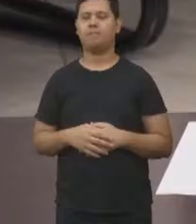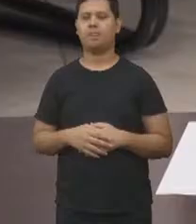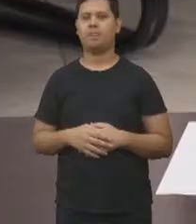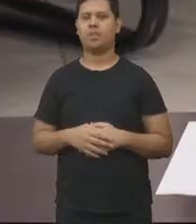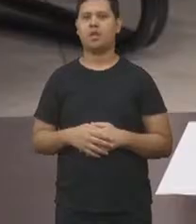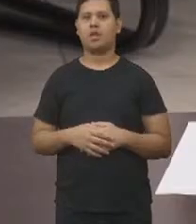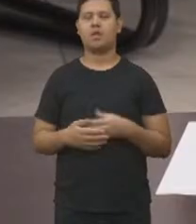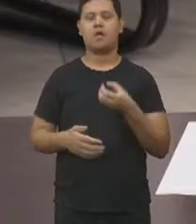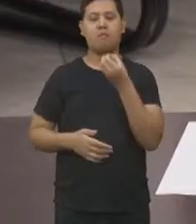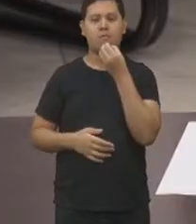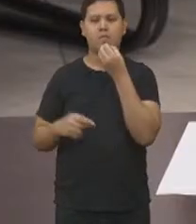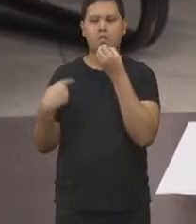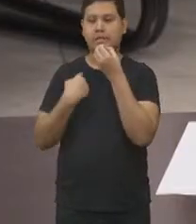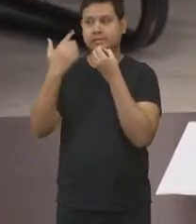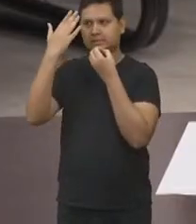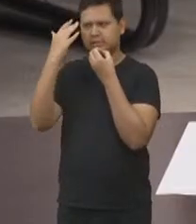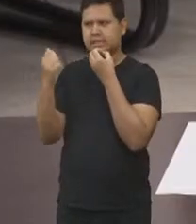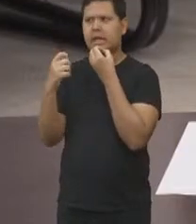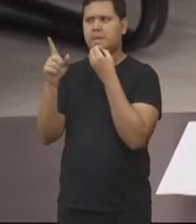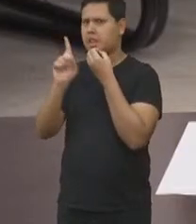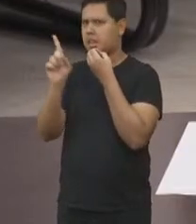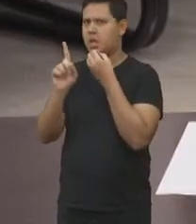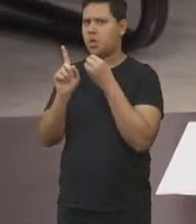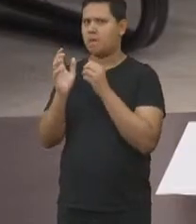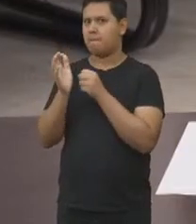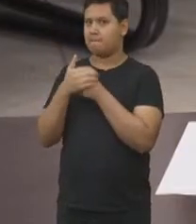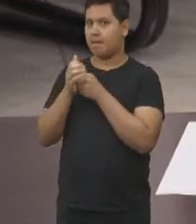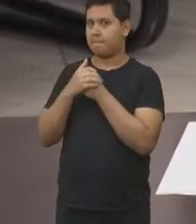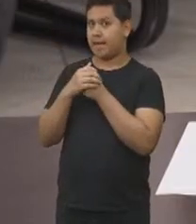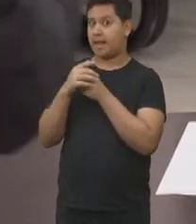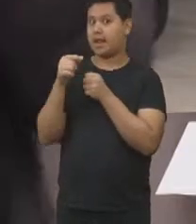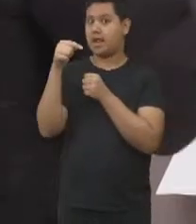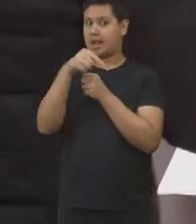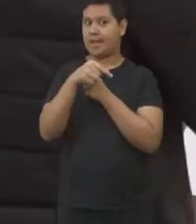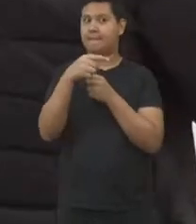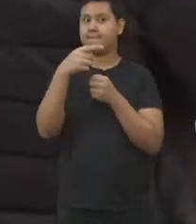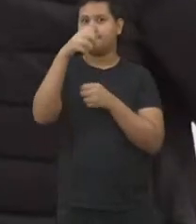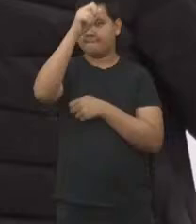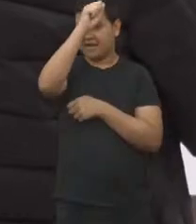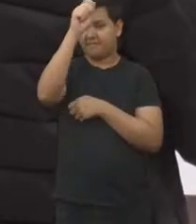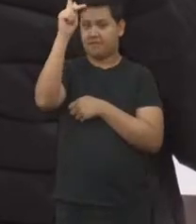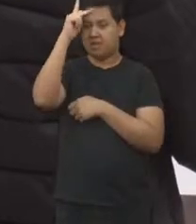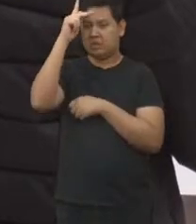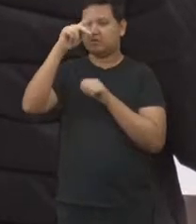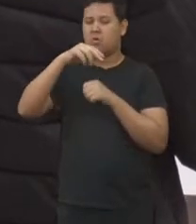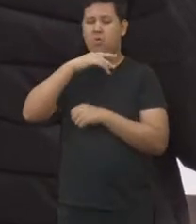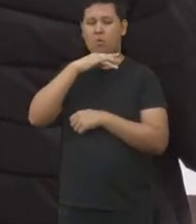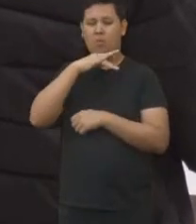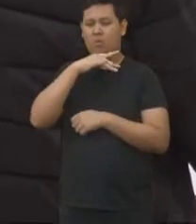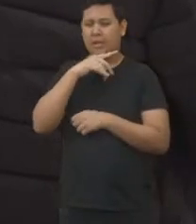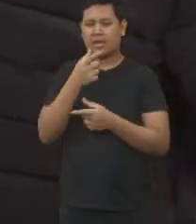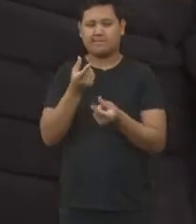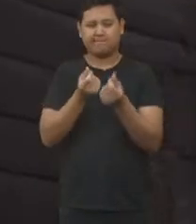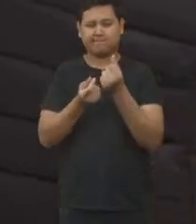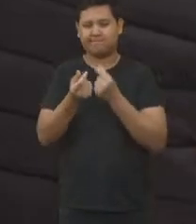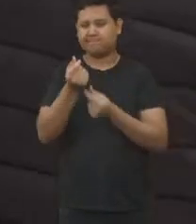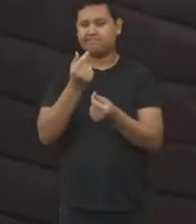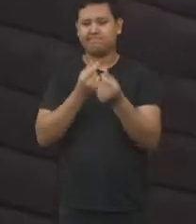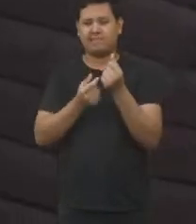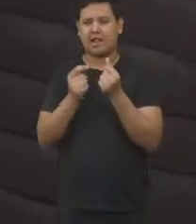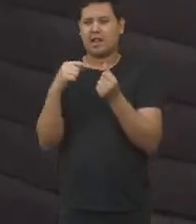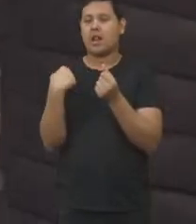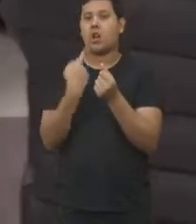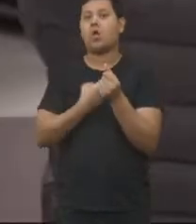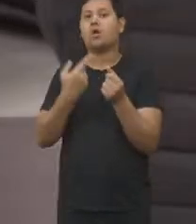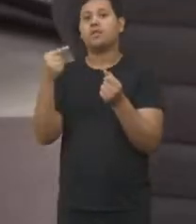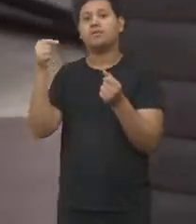as condições financeiras da prefeitura, não é segredo para ninguém que a prefeitura está em péssimas condições financeiras. A gente, quando chegou